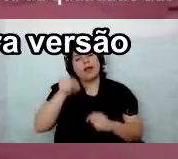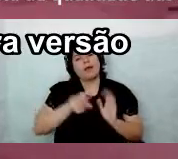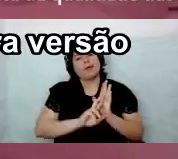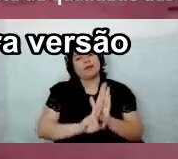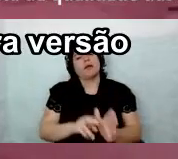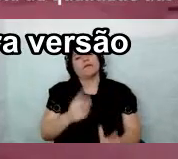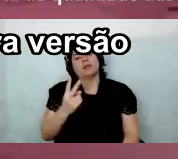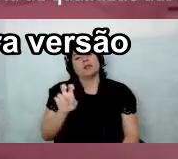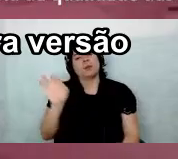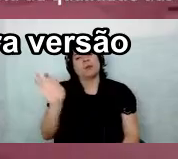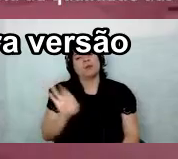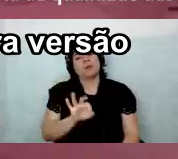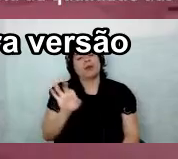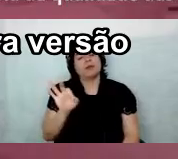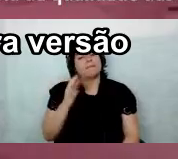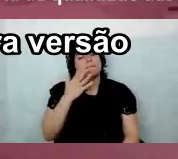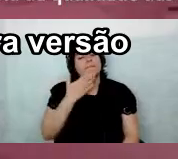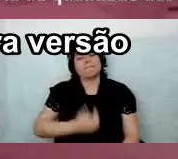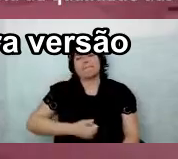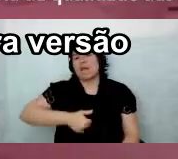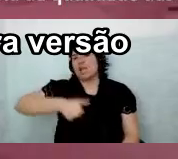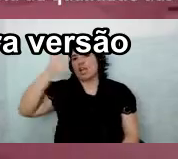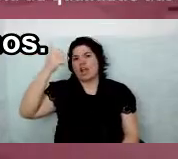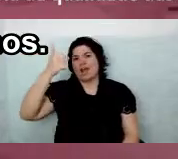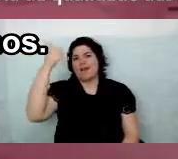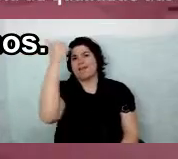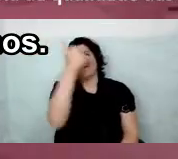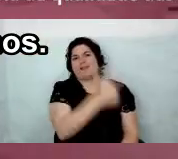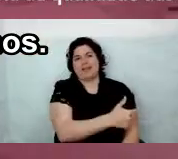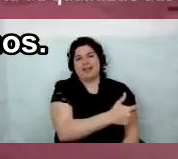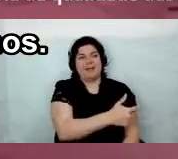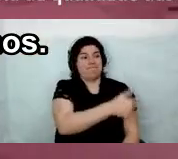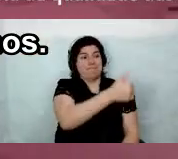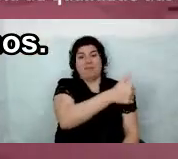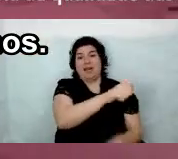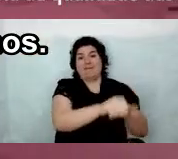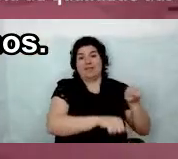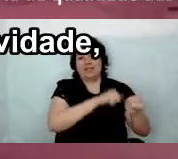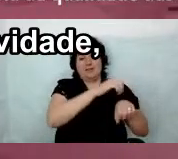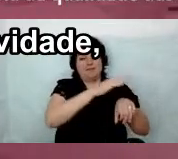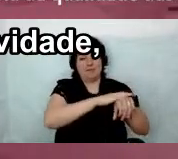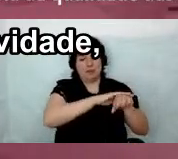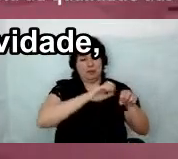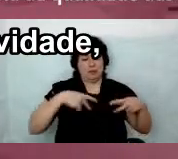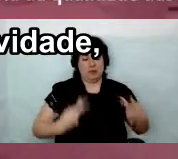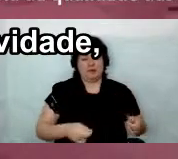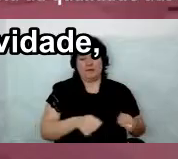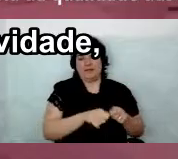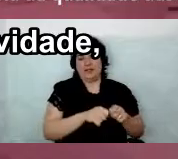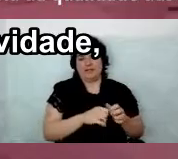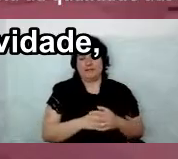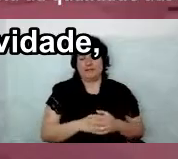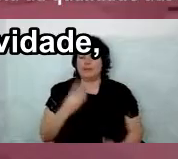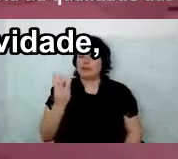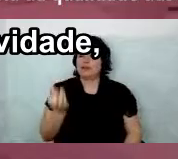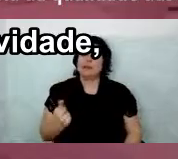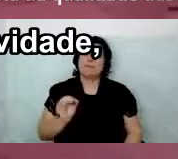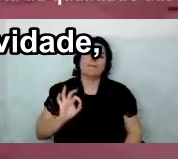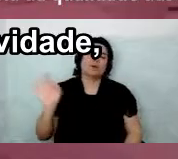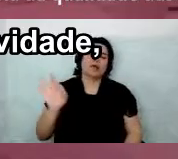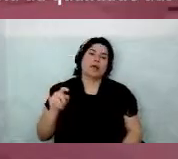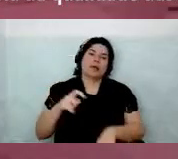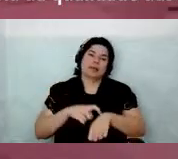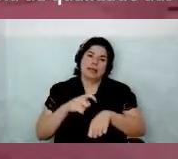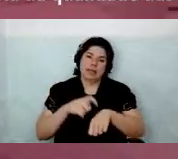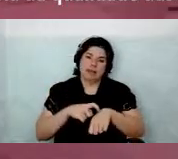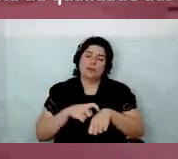ela é 25% melhor do que a primeira versão que era gerada pelos humanos. E 36% aqui no tempo de produtividade,